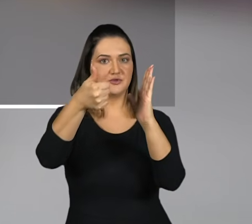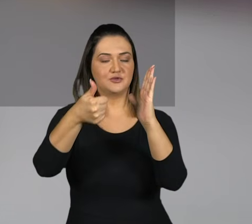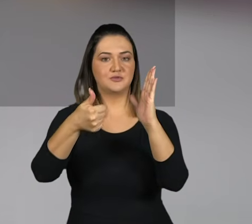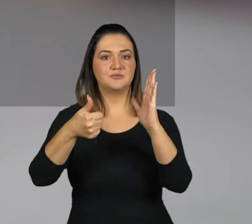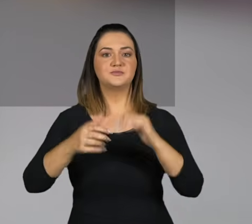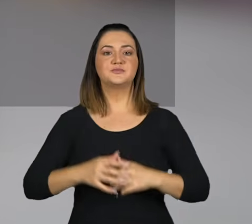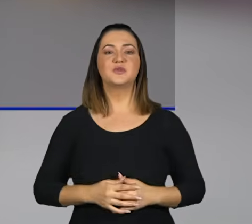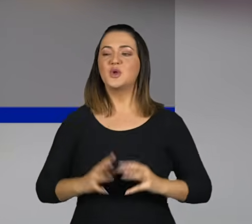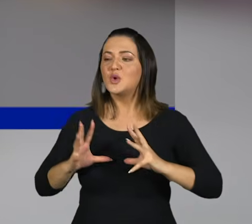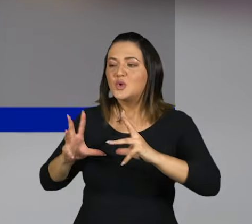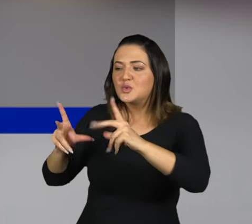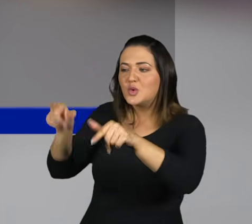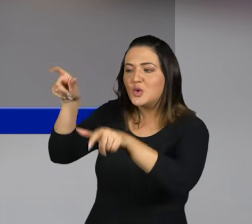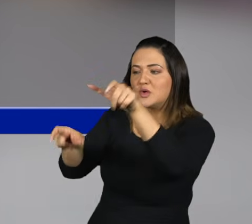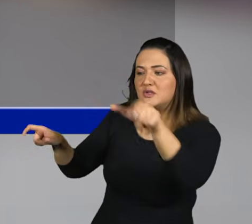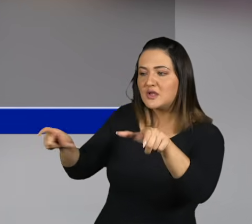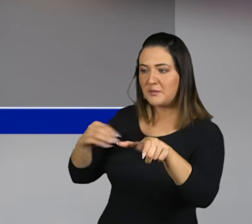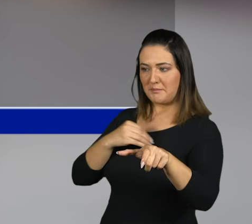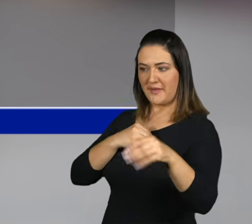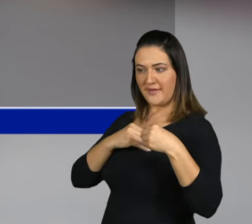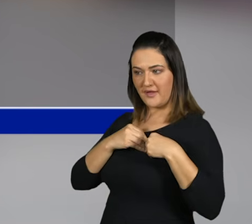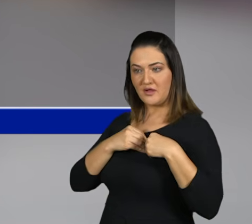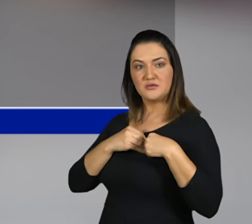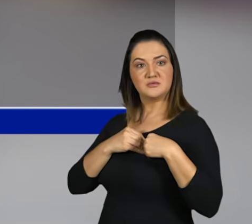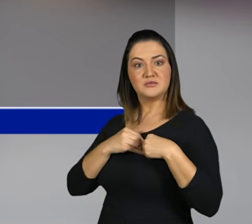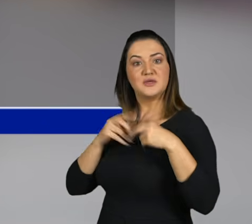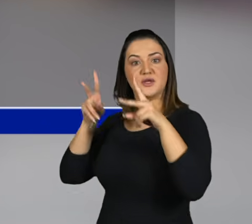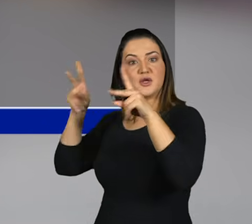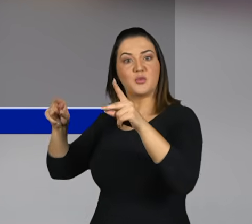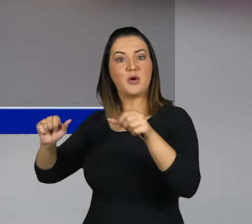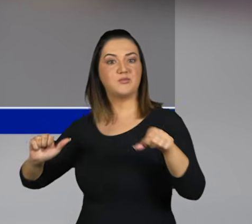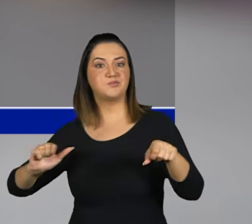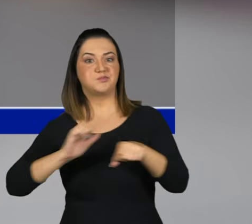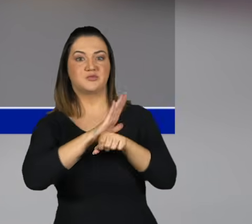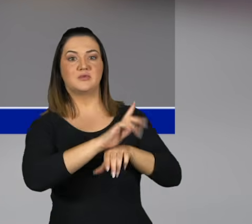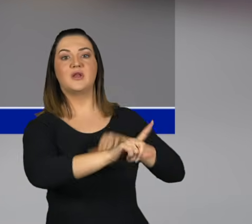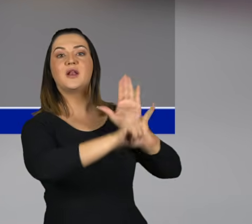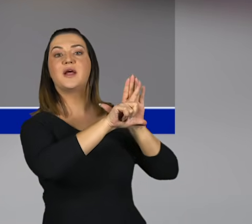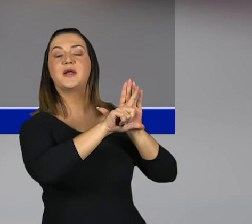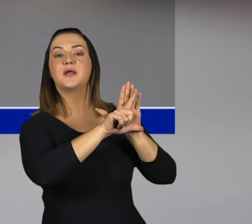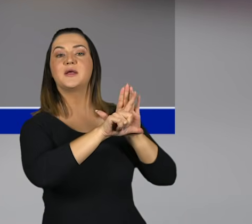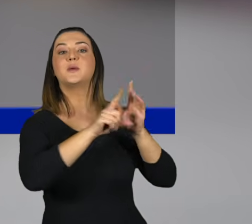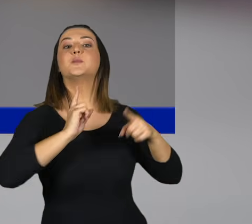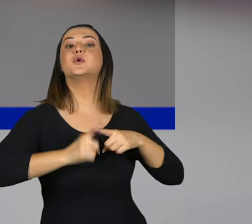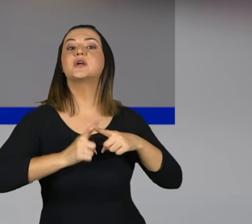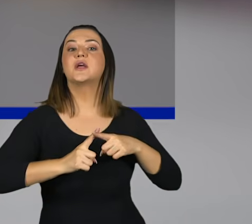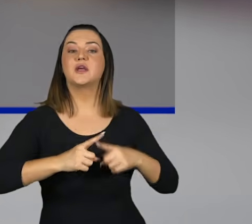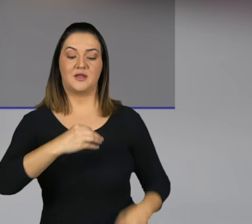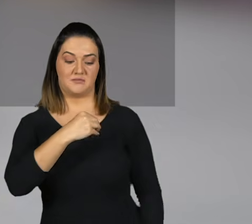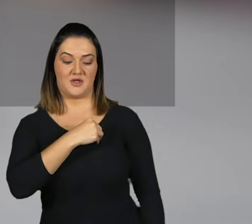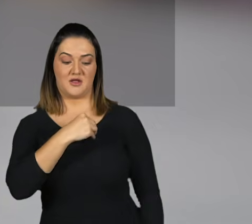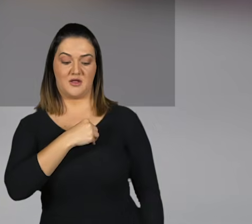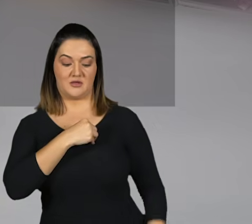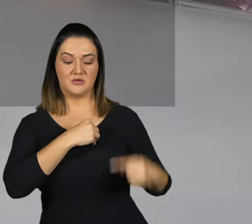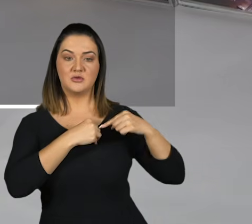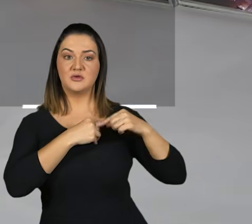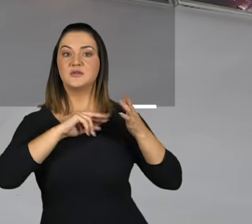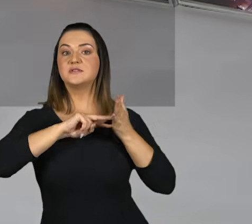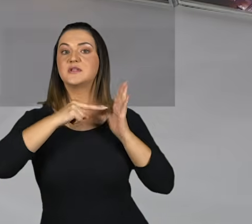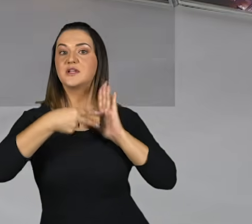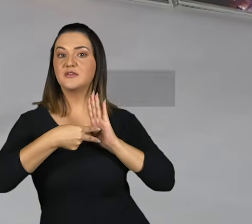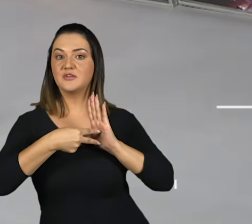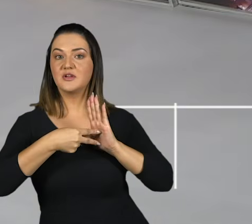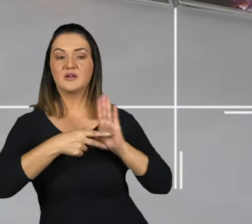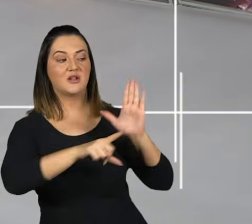tremendo. Todo aquele que pratica o pecado também transgride a lei, porque o pecado é a transgressão da lei. Então